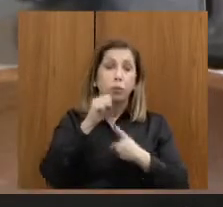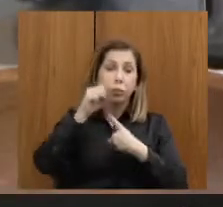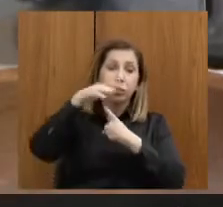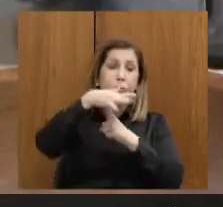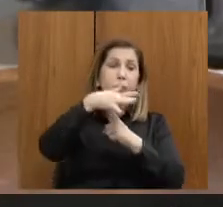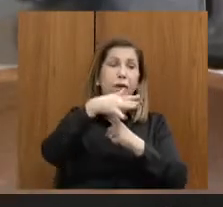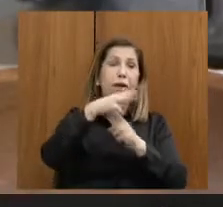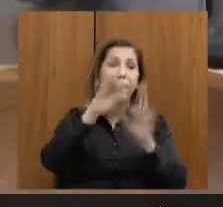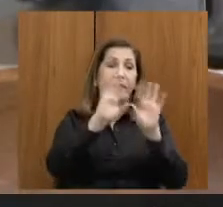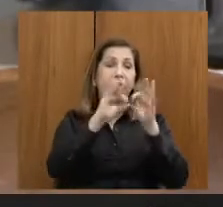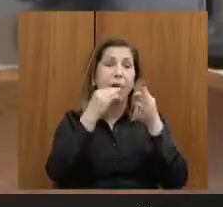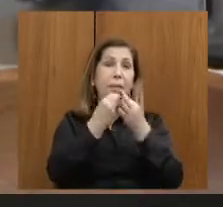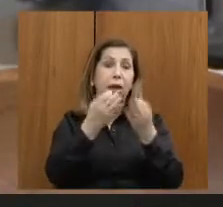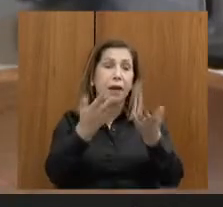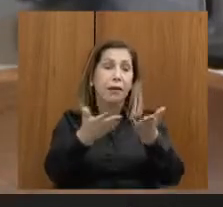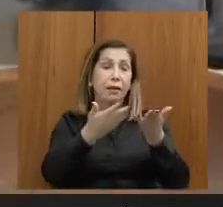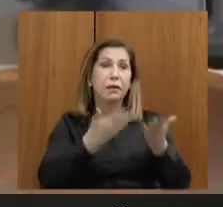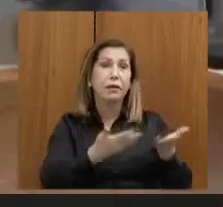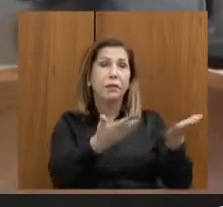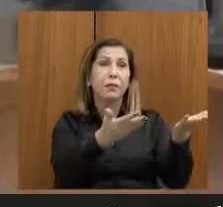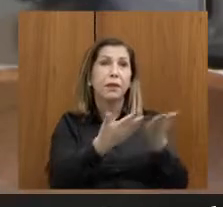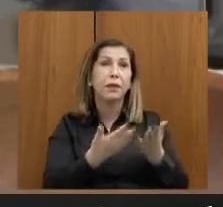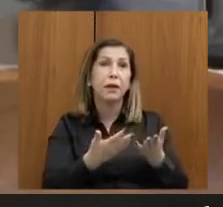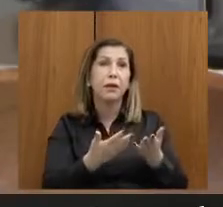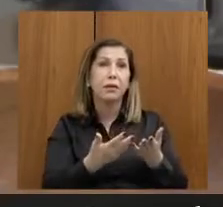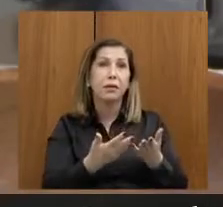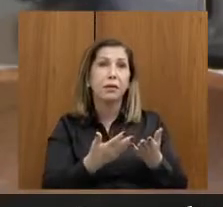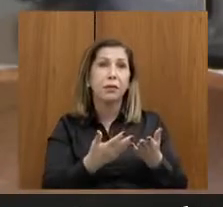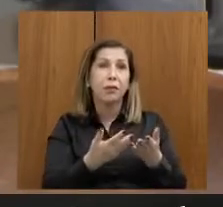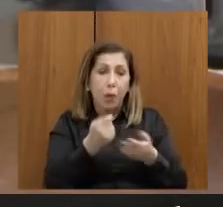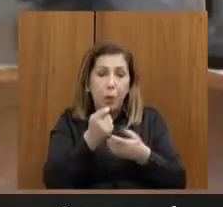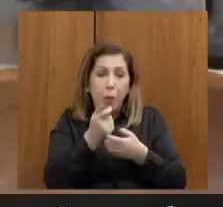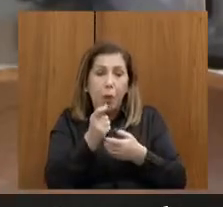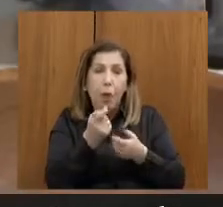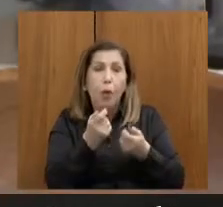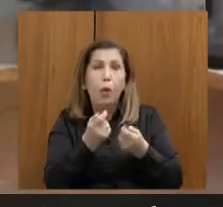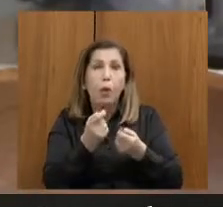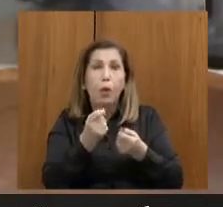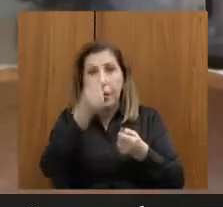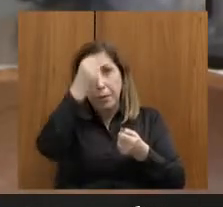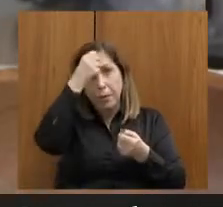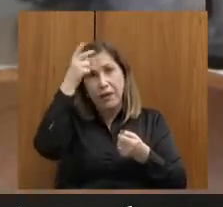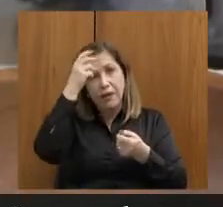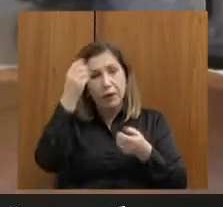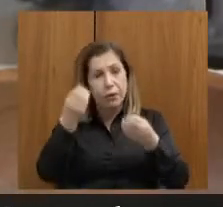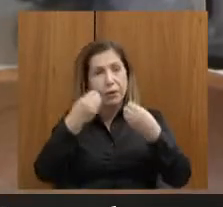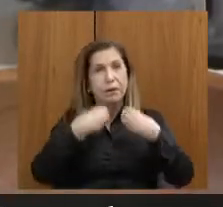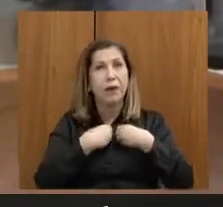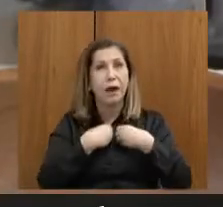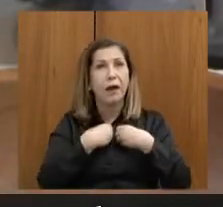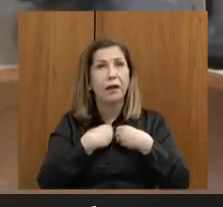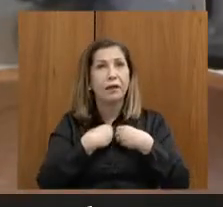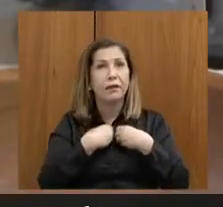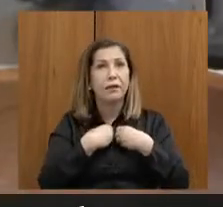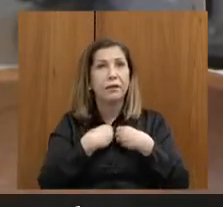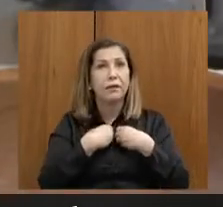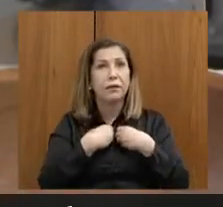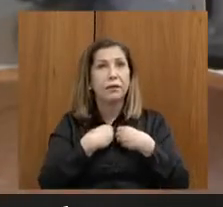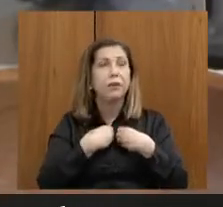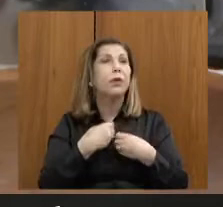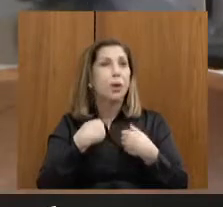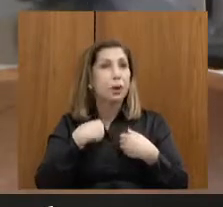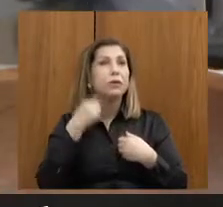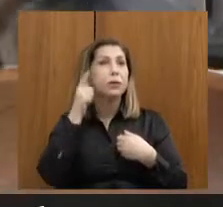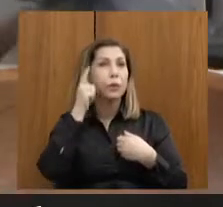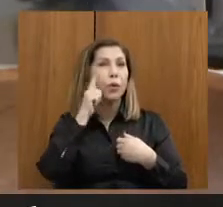maior número de famílias atendidas dentro do nosso terreiro com pouco que a prefeitura conseguiu nos dar e esse pouco a gente